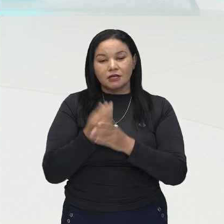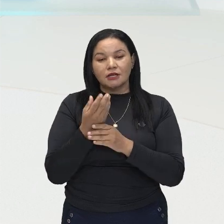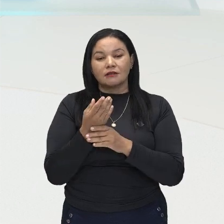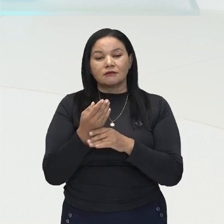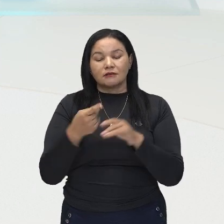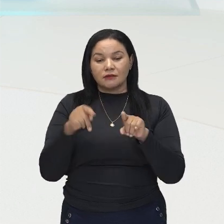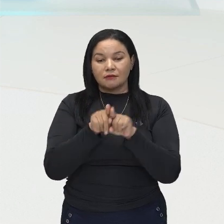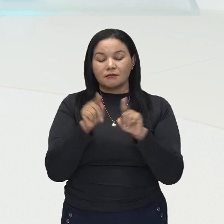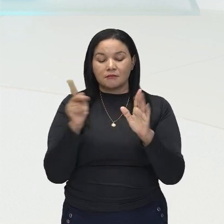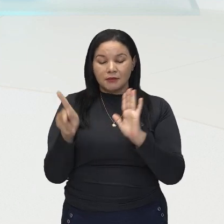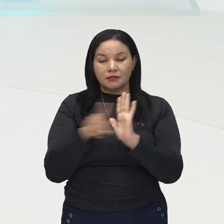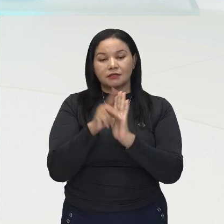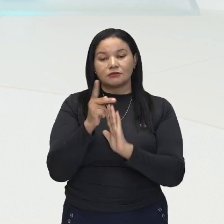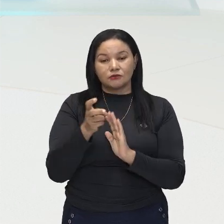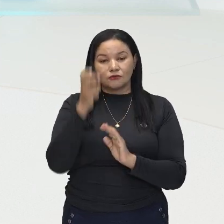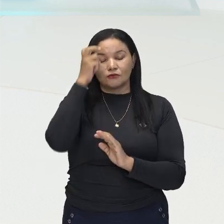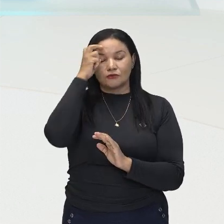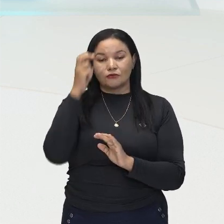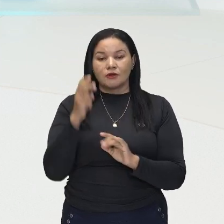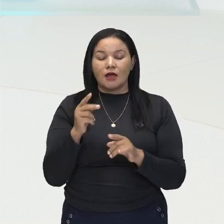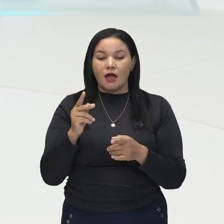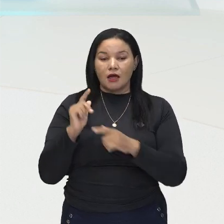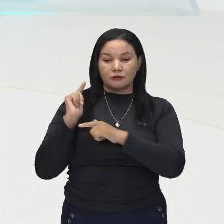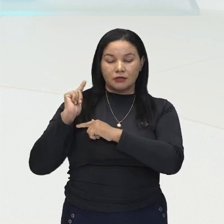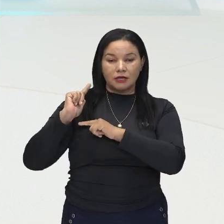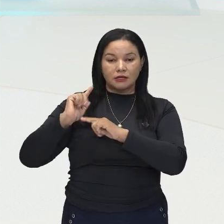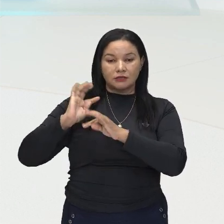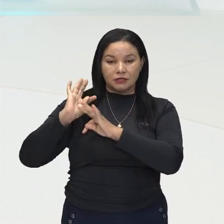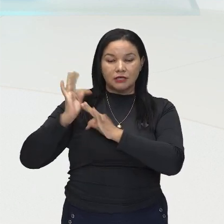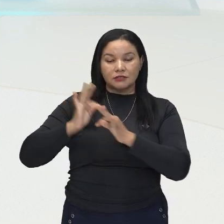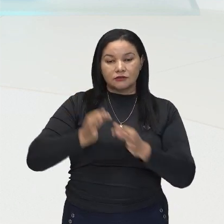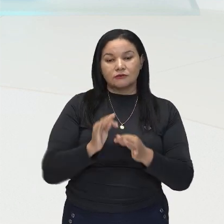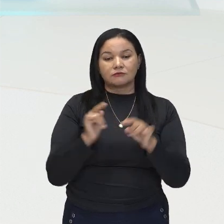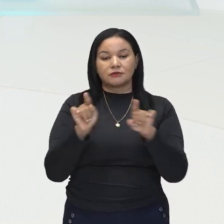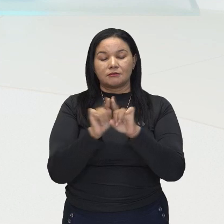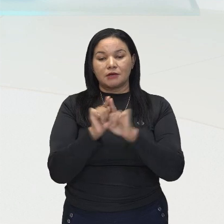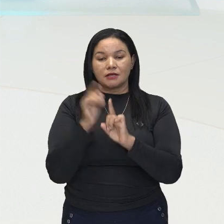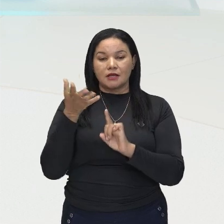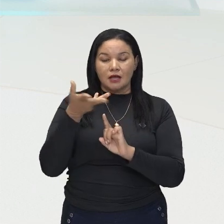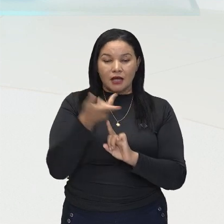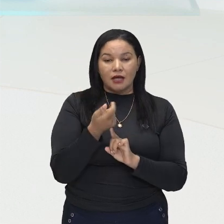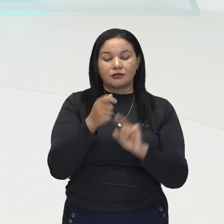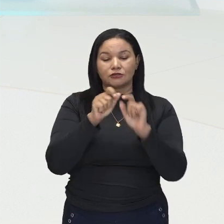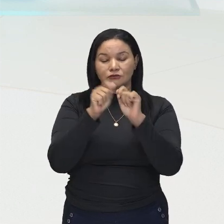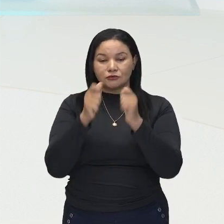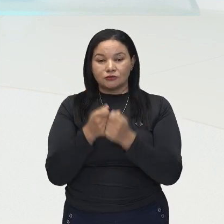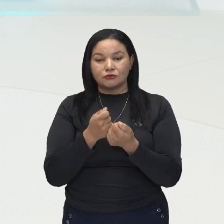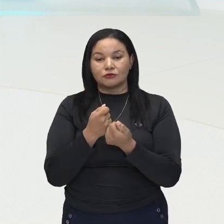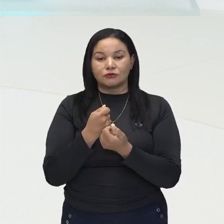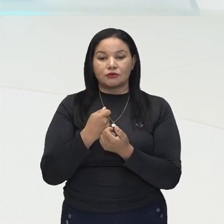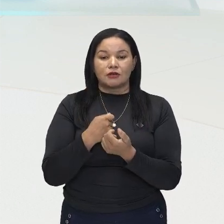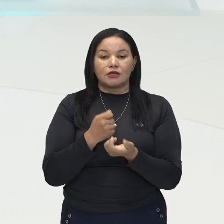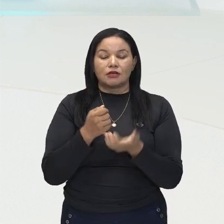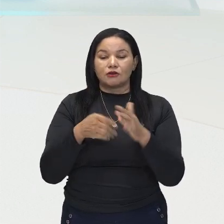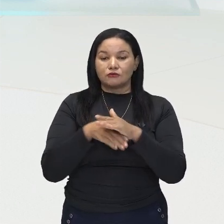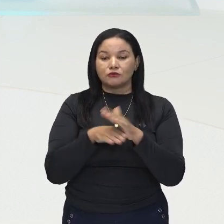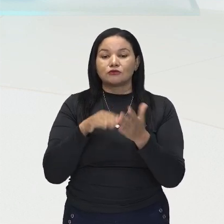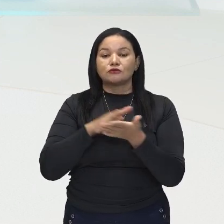cultural, que são as tradições, hábitos e costumes de um povo, passado de geração em